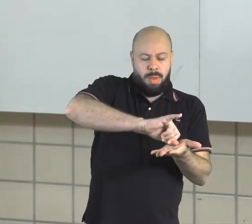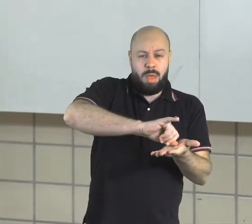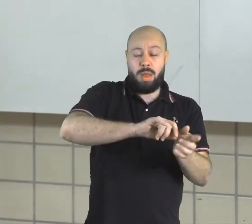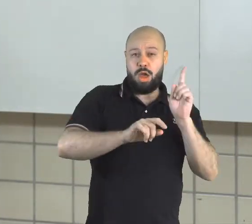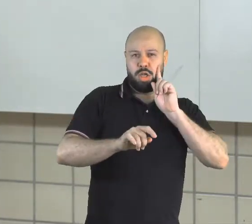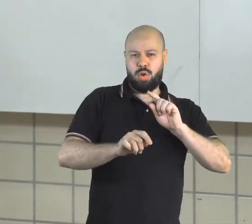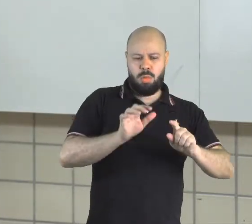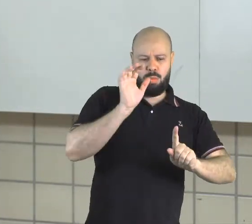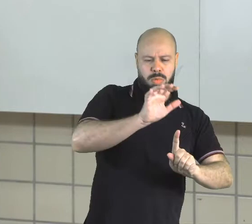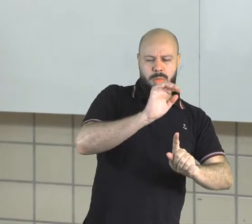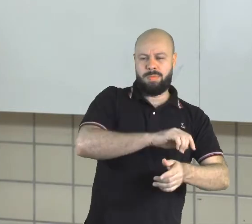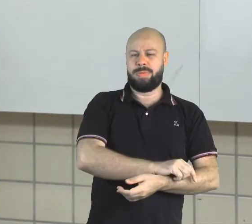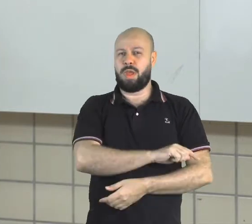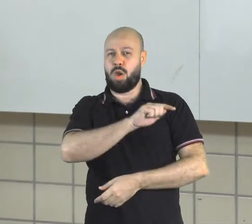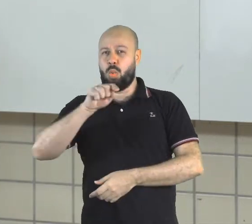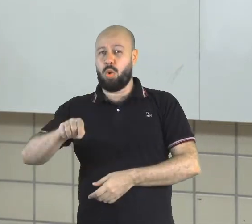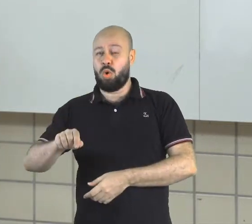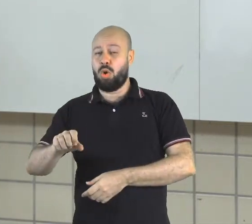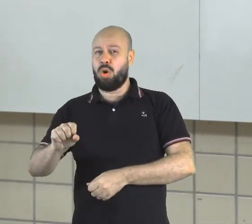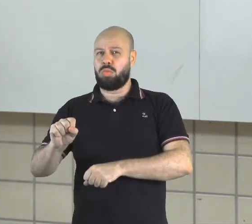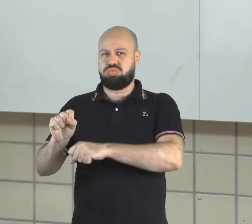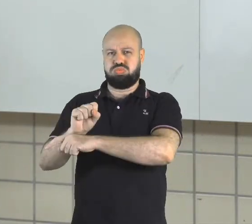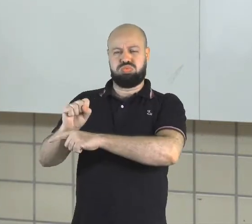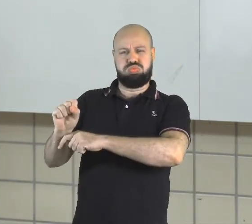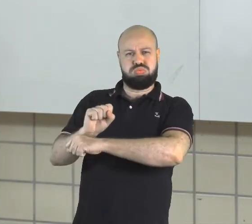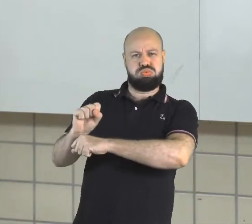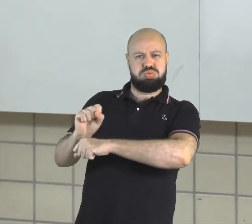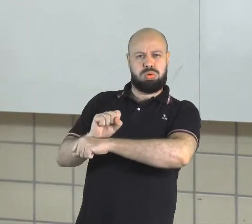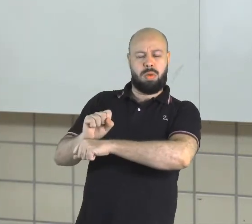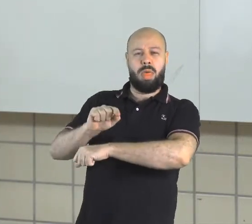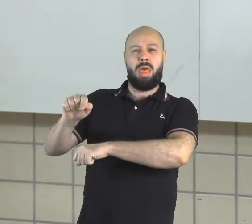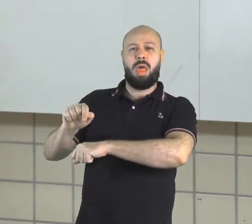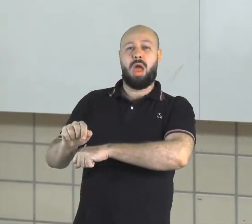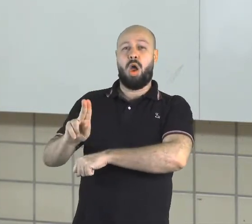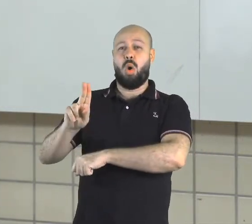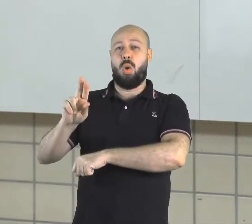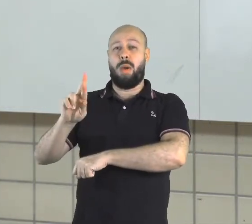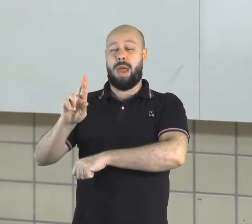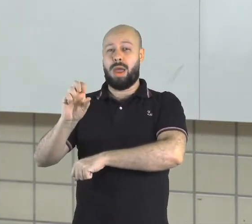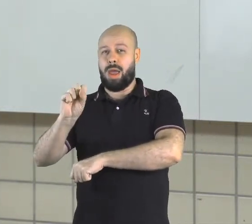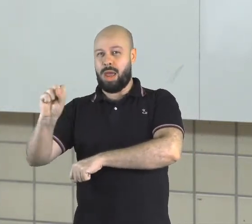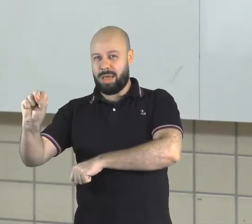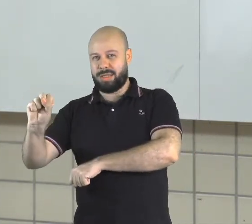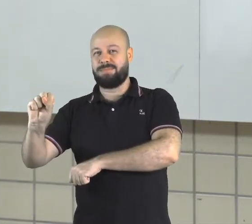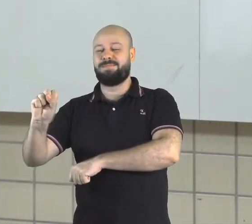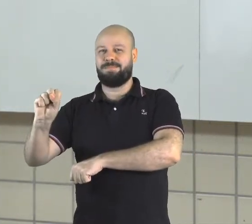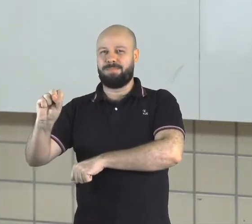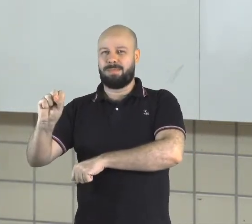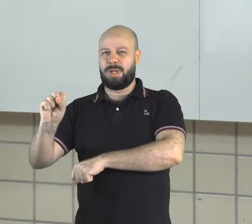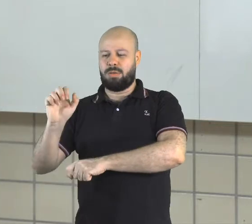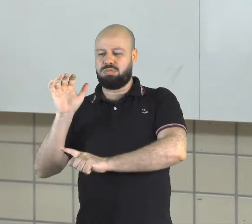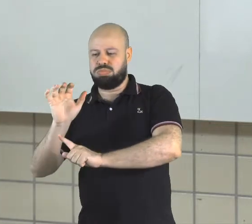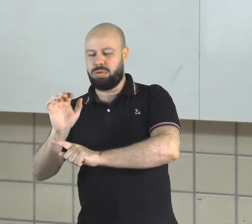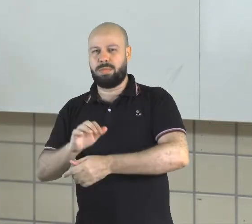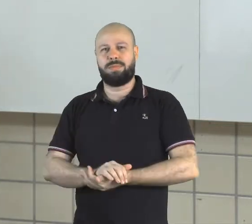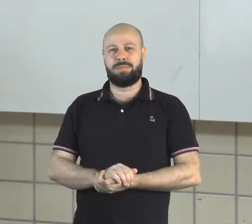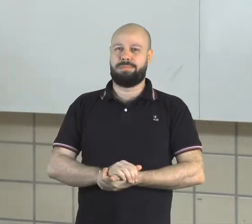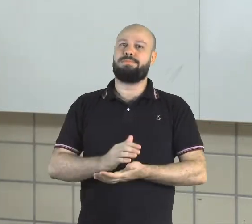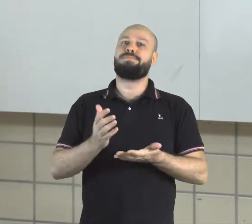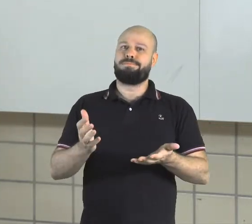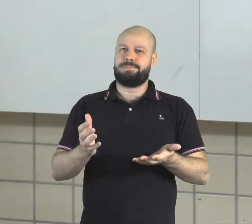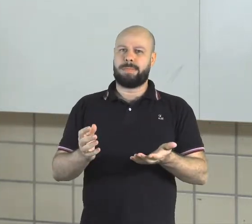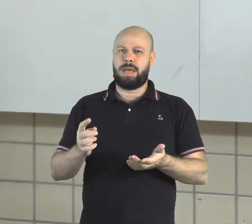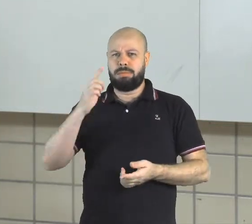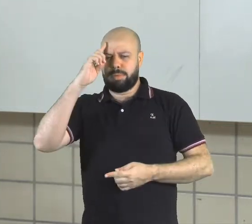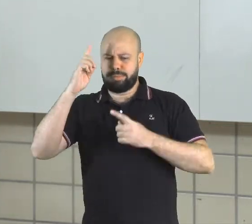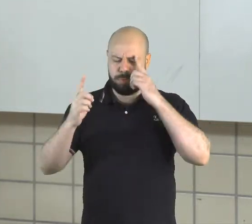do outro, os socialistas, controlados pela União das Repúblicas Socialistas Soviéticas. Gente, essa ideia,